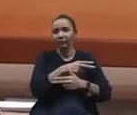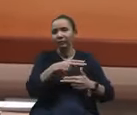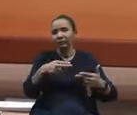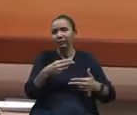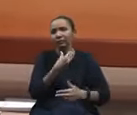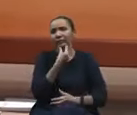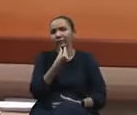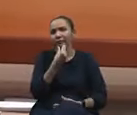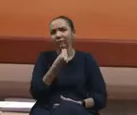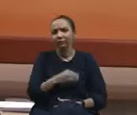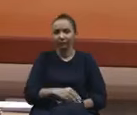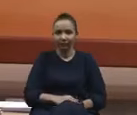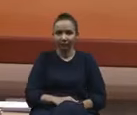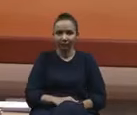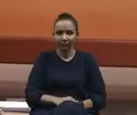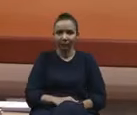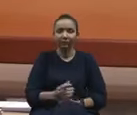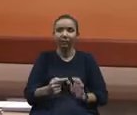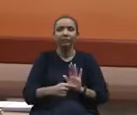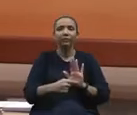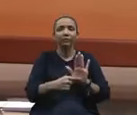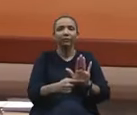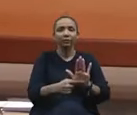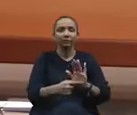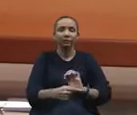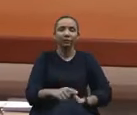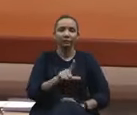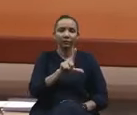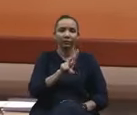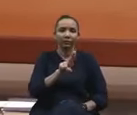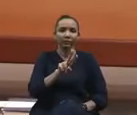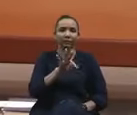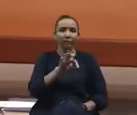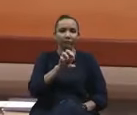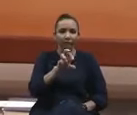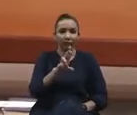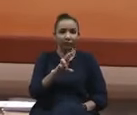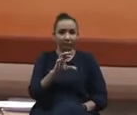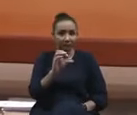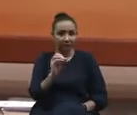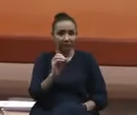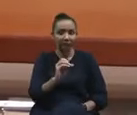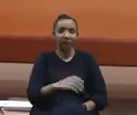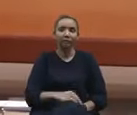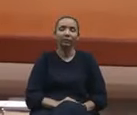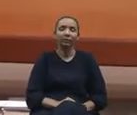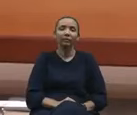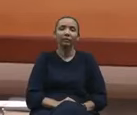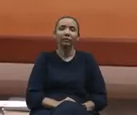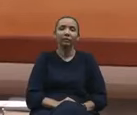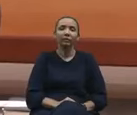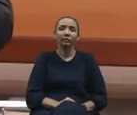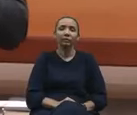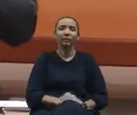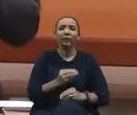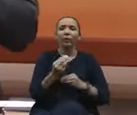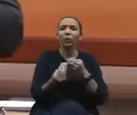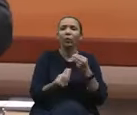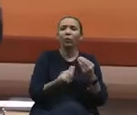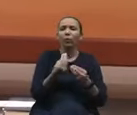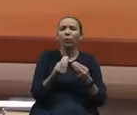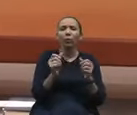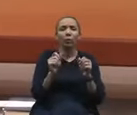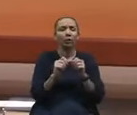por Deus quanto tempo ele orava aonde ele começou o quarto secreto dele nós vamos falar disso mas antes eu estou dando a